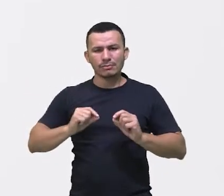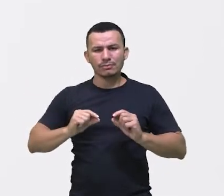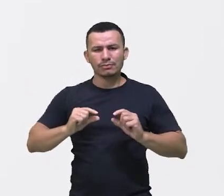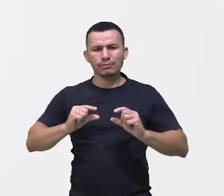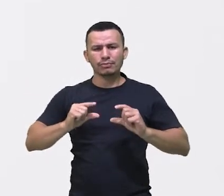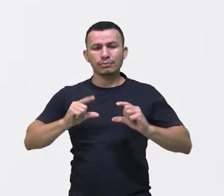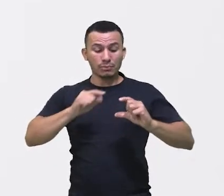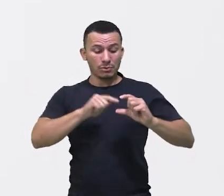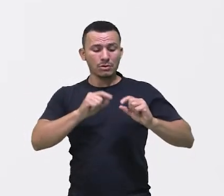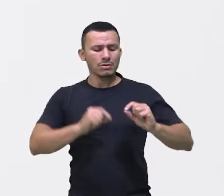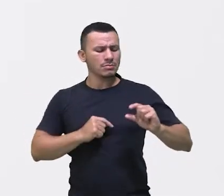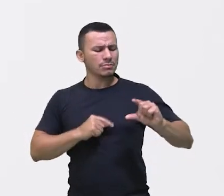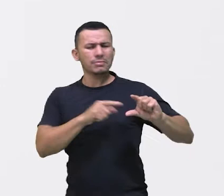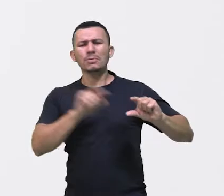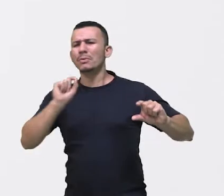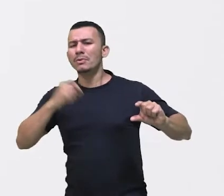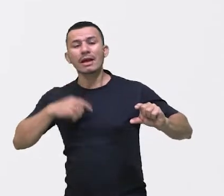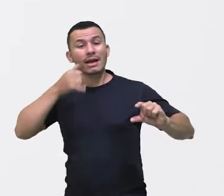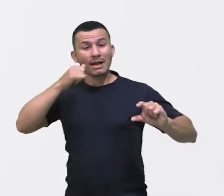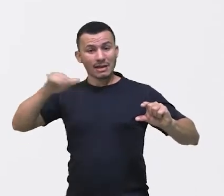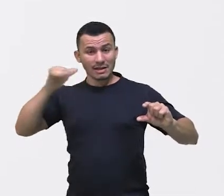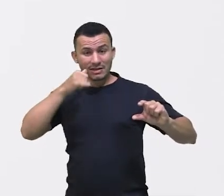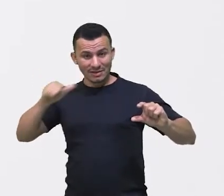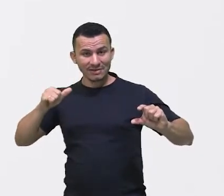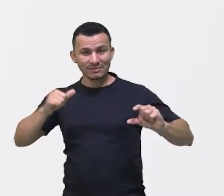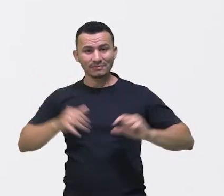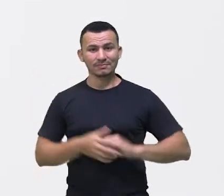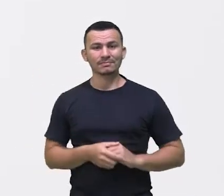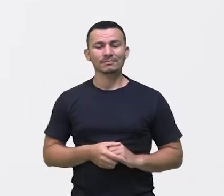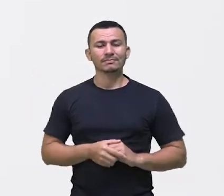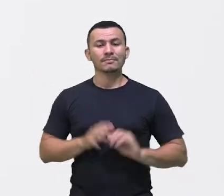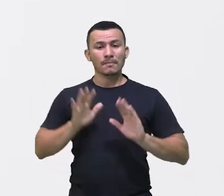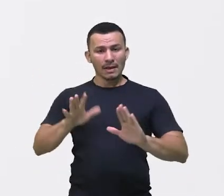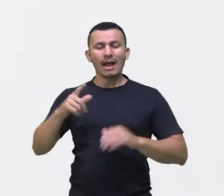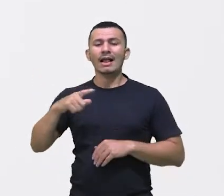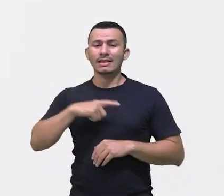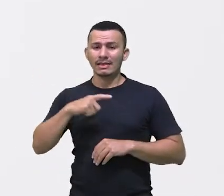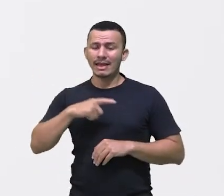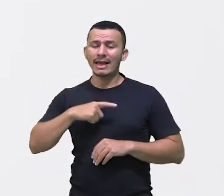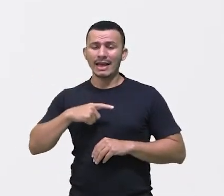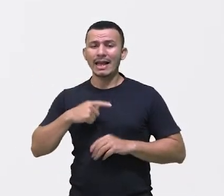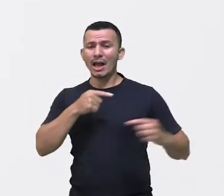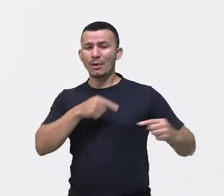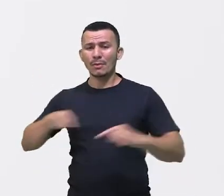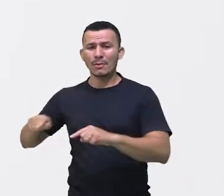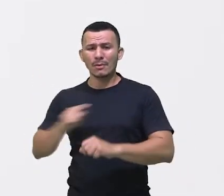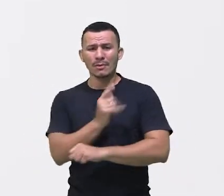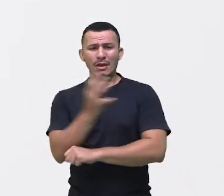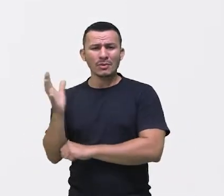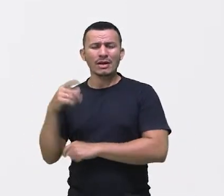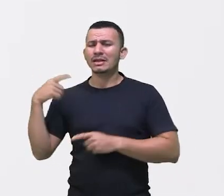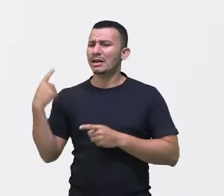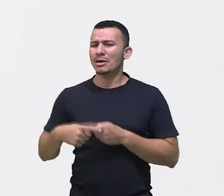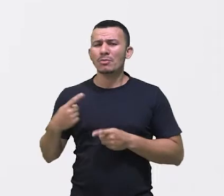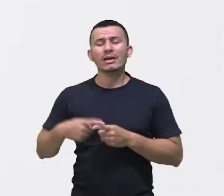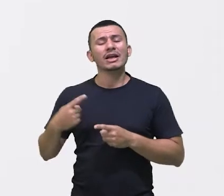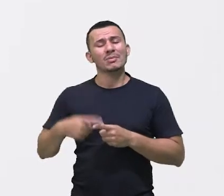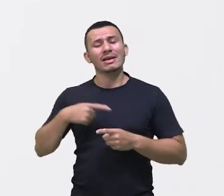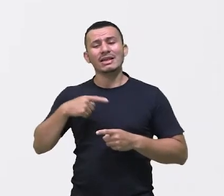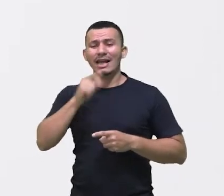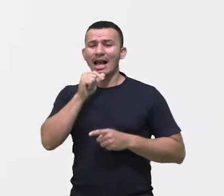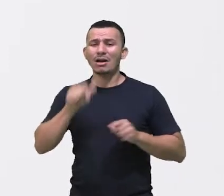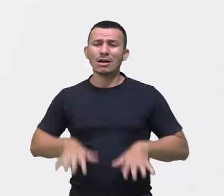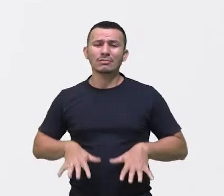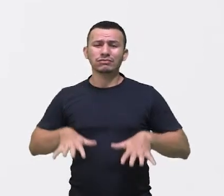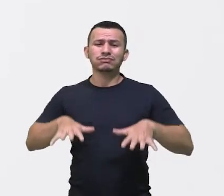bateria. Só que o que a gente pode observar aqui, que ela vai produzir um impacto ambiental, porque ela vai alagar justamente